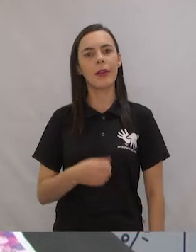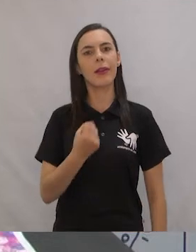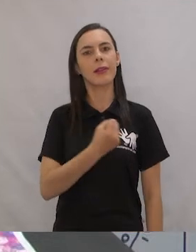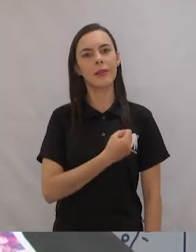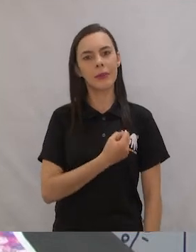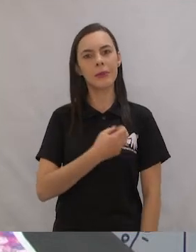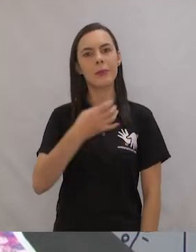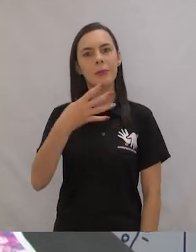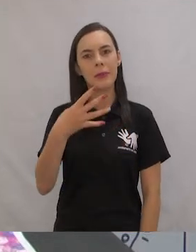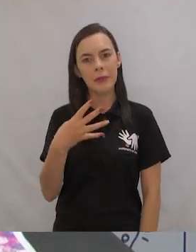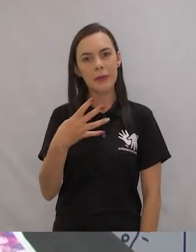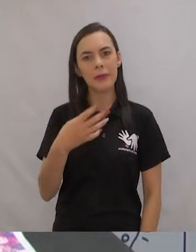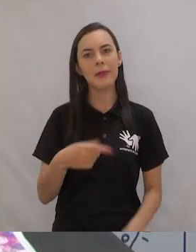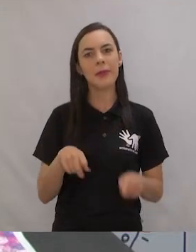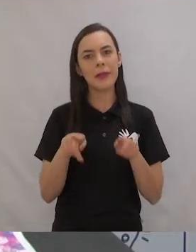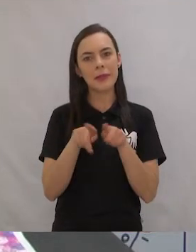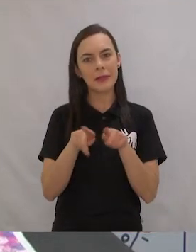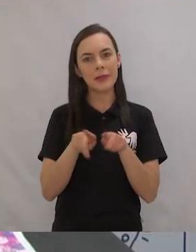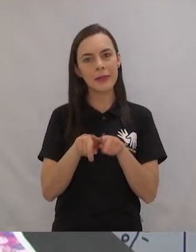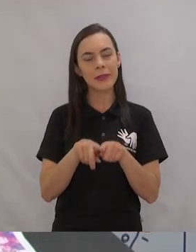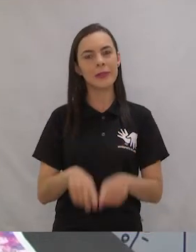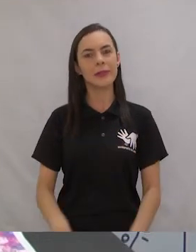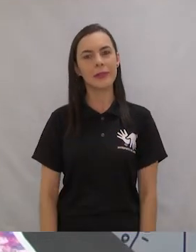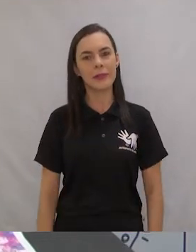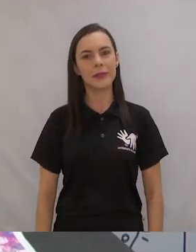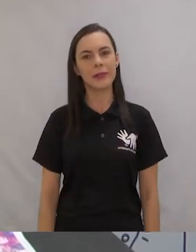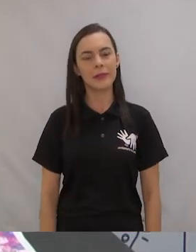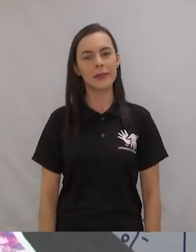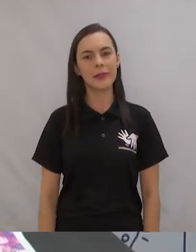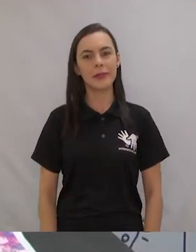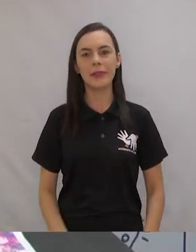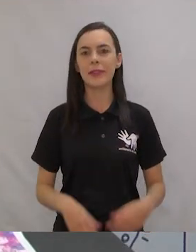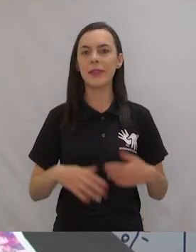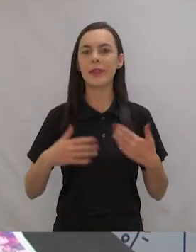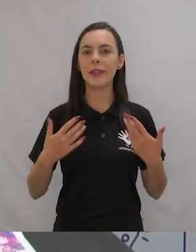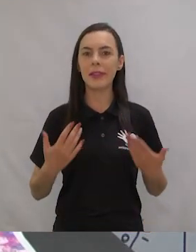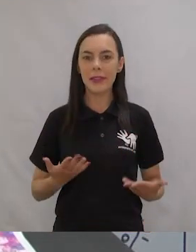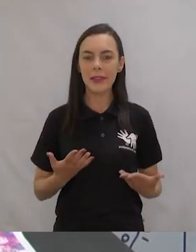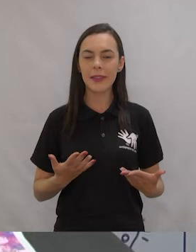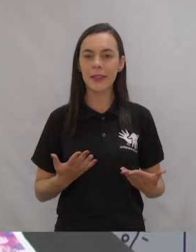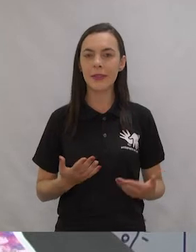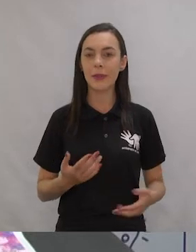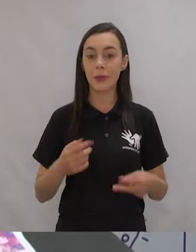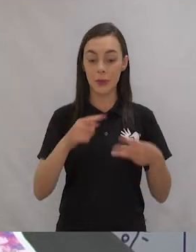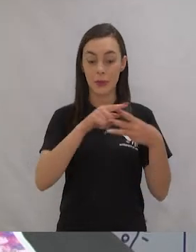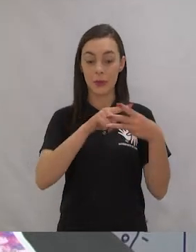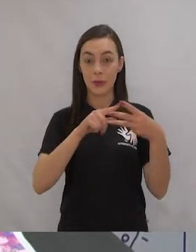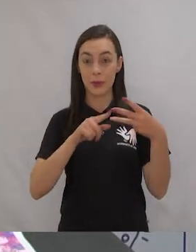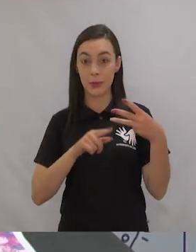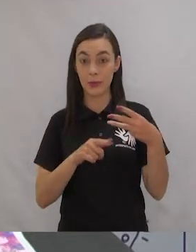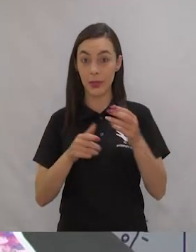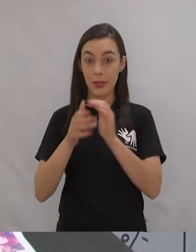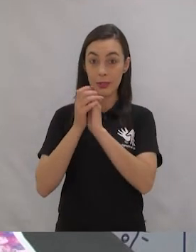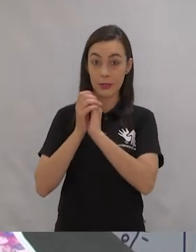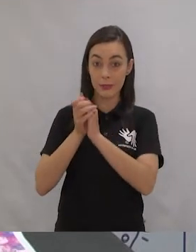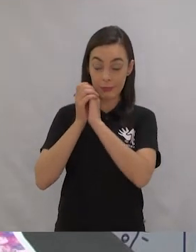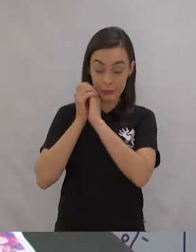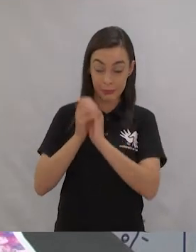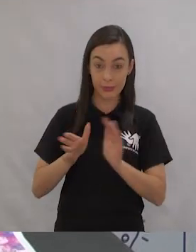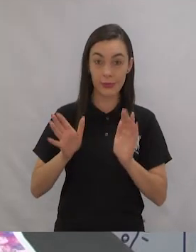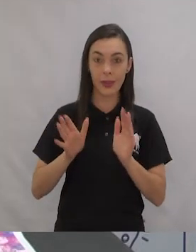desse dado, também saiu com o resultado 4. Então, os 3, quando